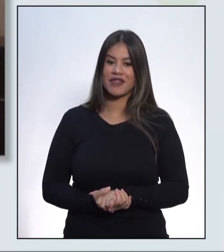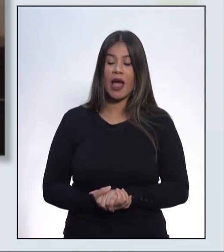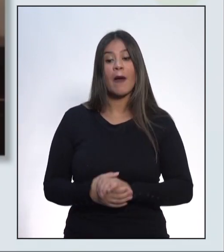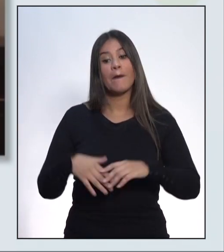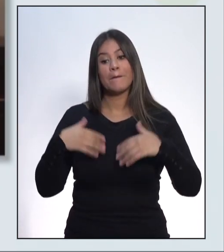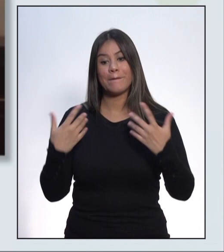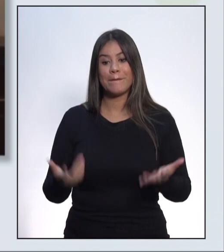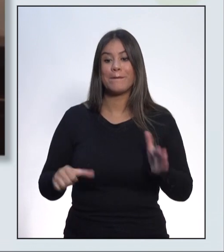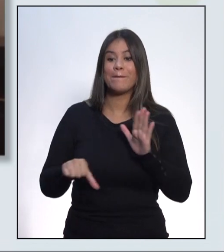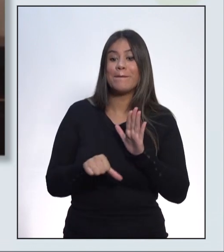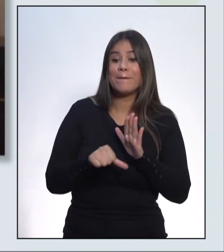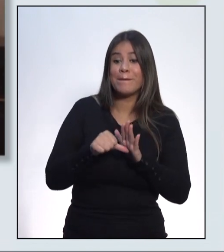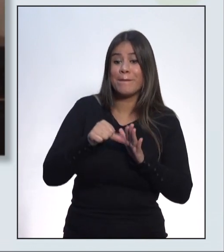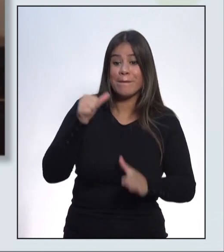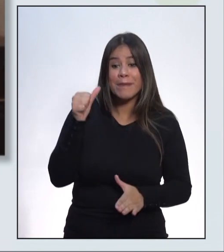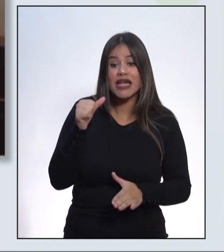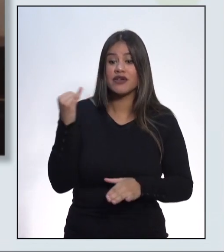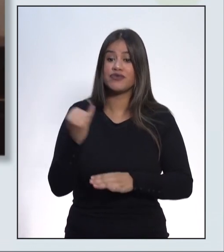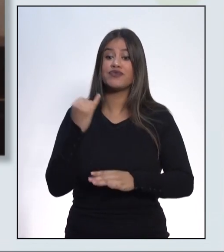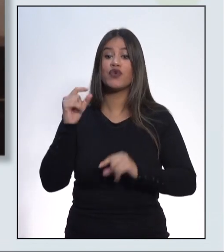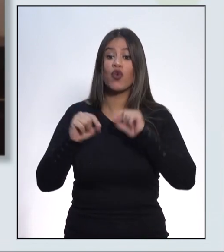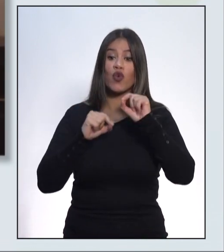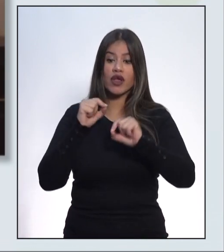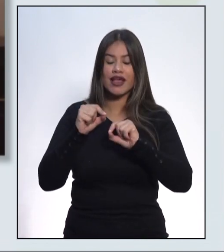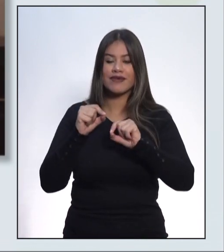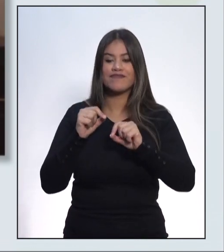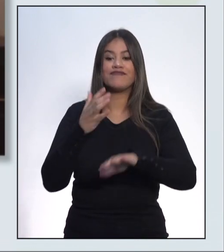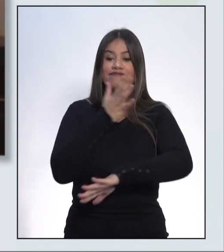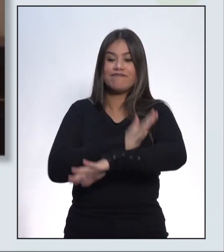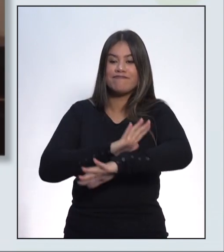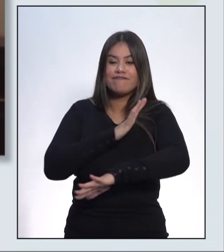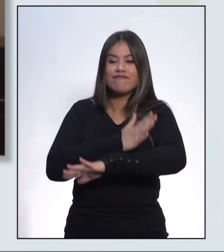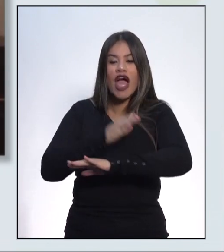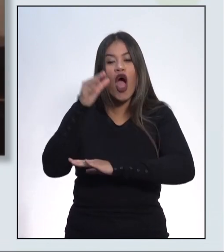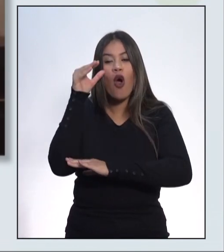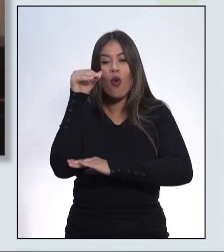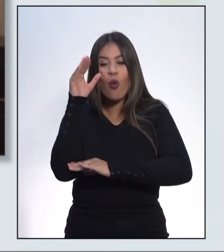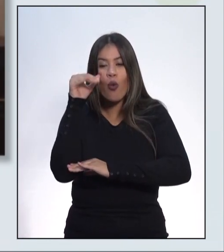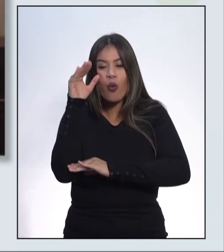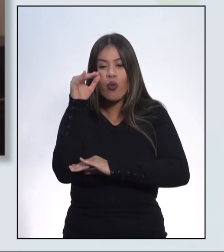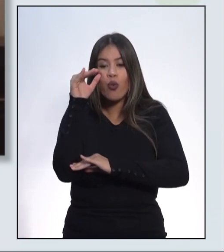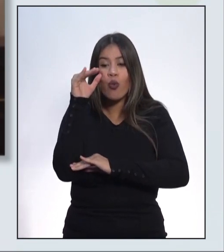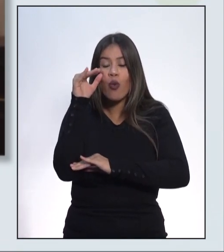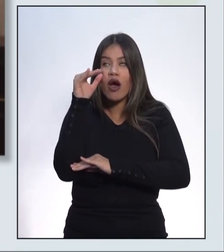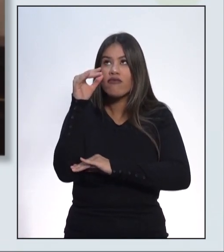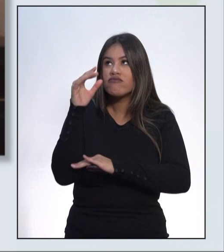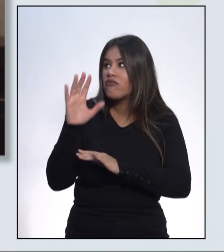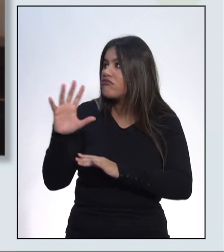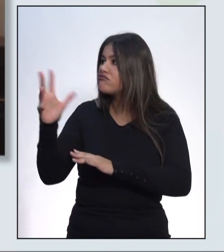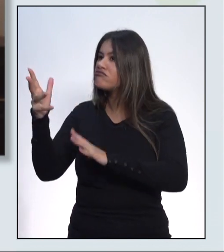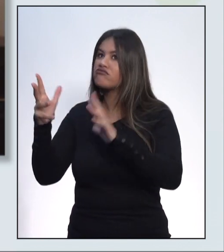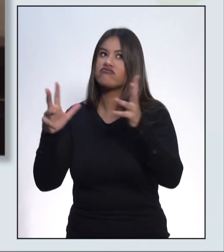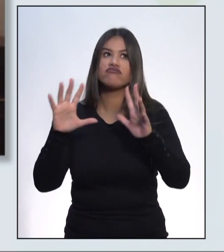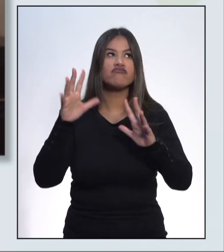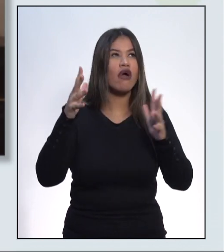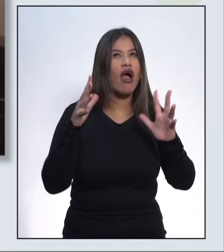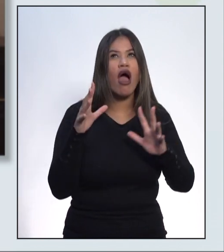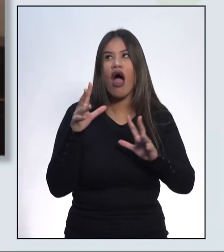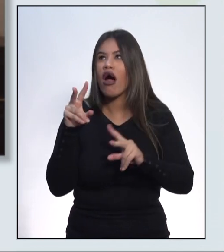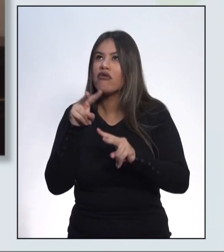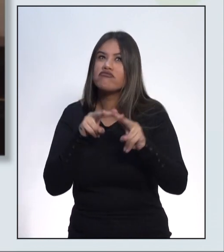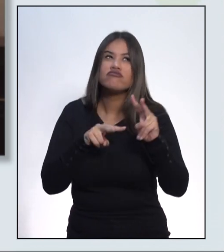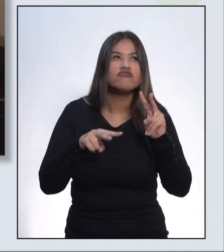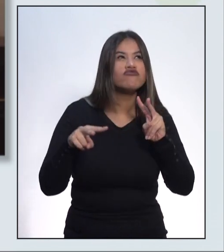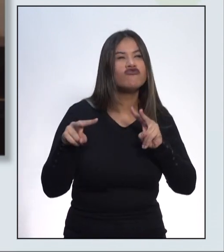como jornalista é você exercitar a curiosidade sobre as coisas que acontecem à sua volta. Então, observe o